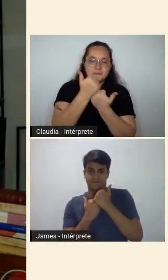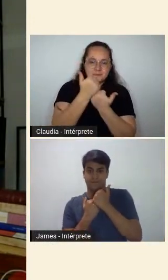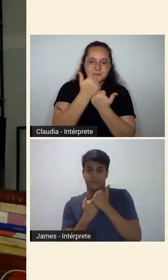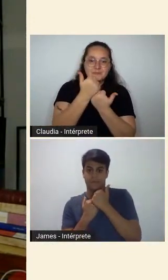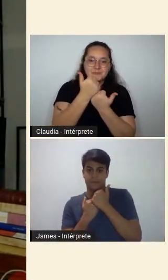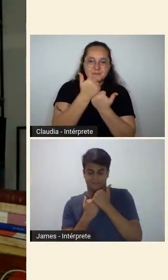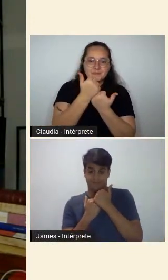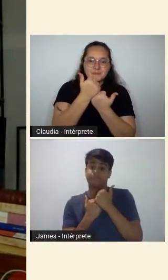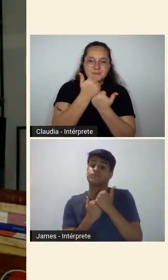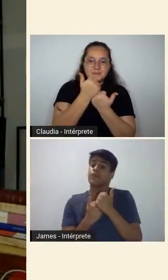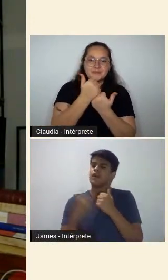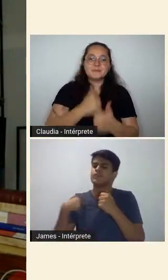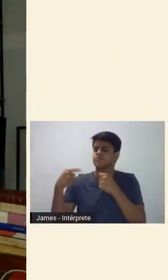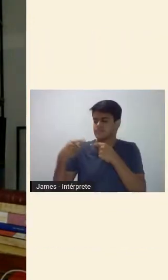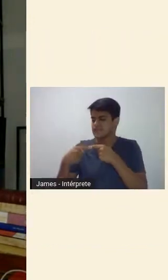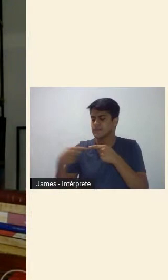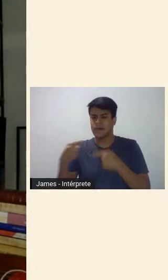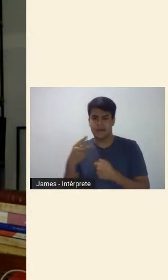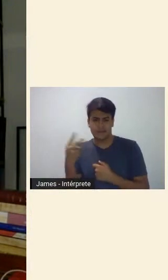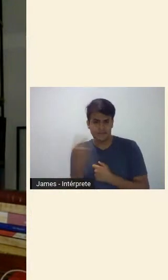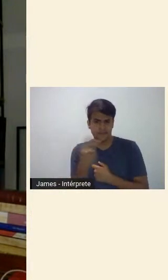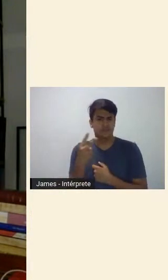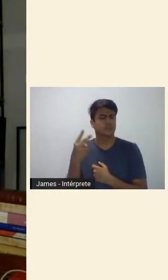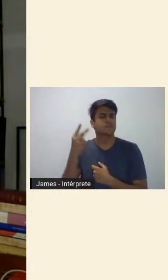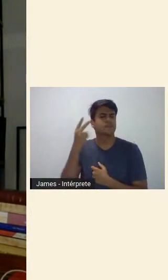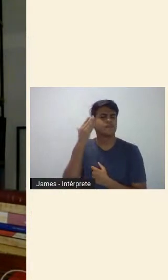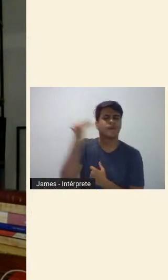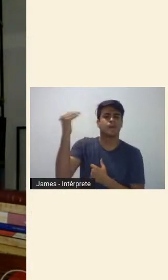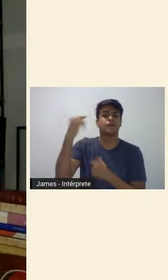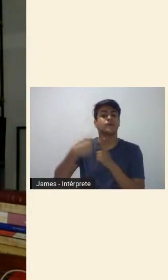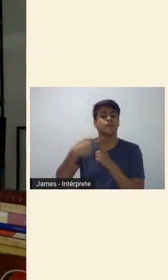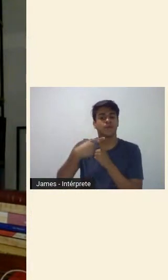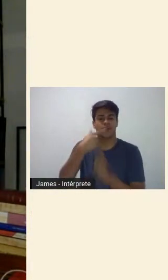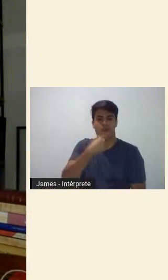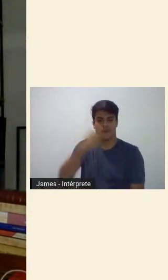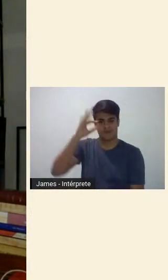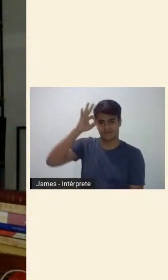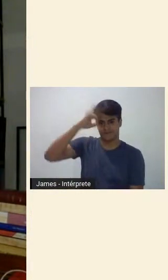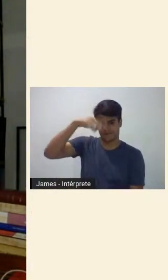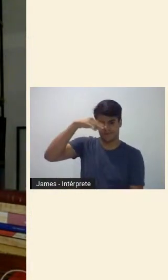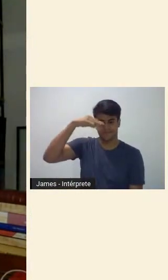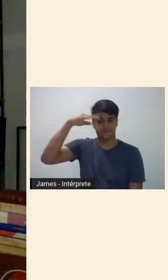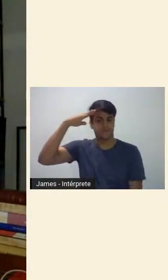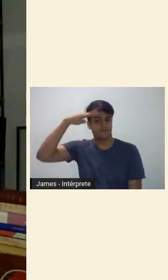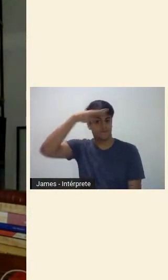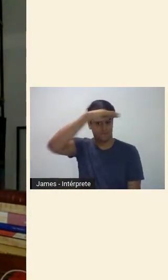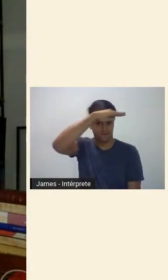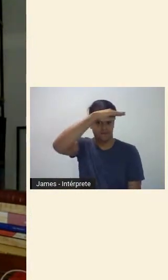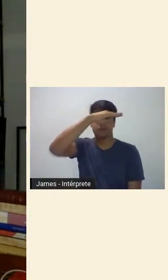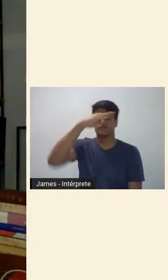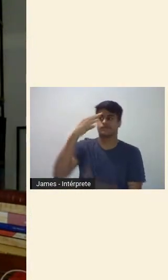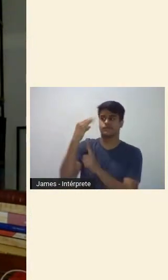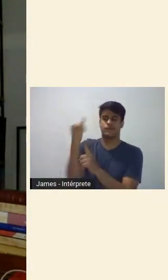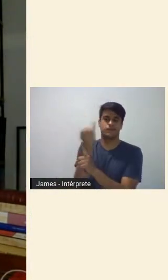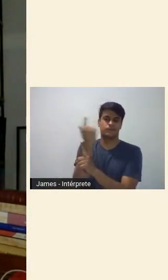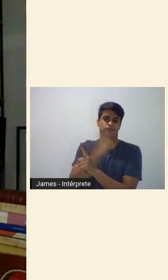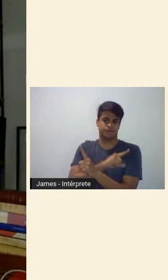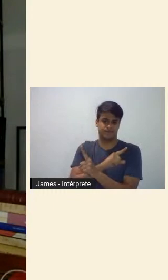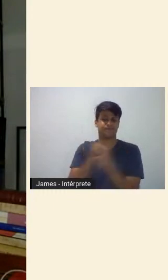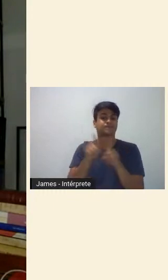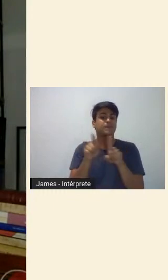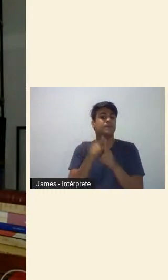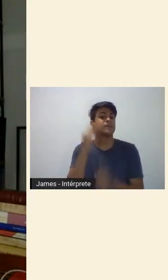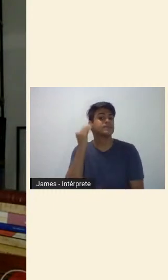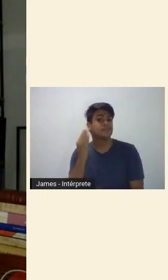importante porque Mário de Andrade e Oswaldo de Andrade se tornaram importantes porque Edi Cavalcante e Villa-Logo se tornaram importantes porque Tarsila do Amaral